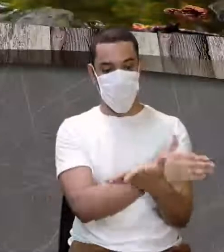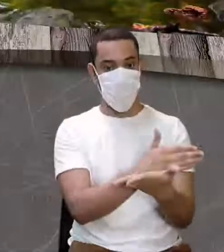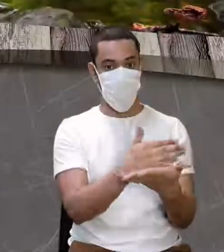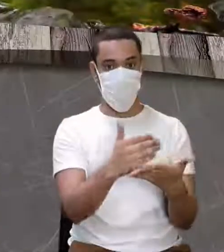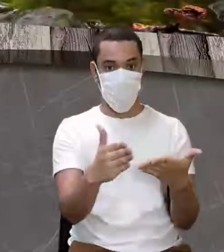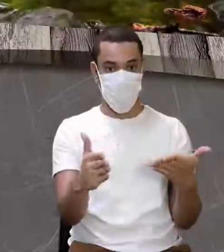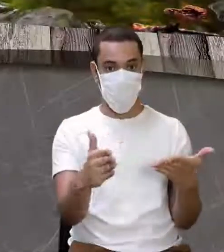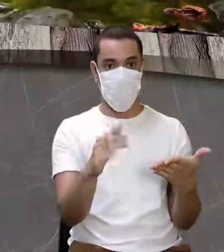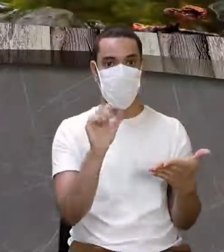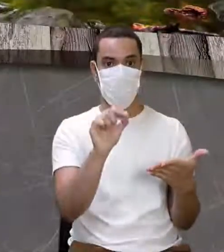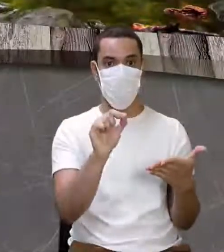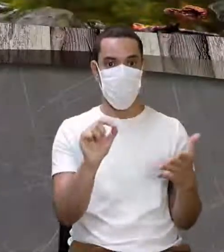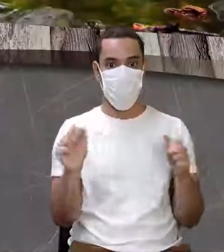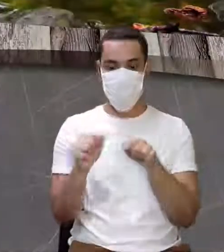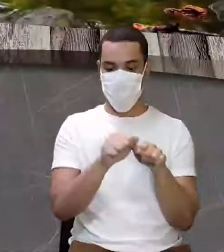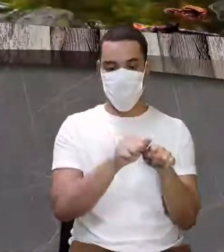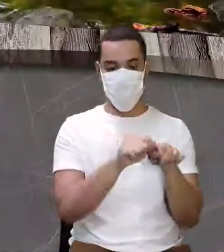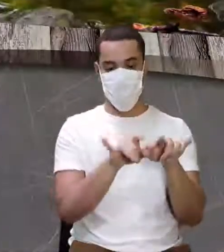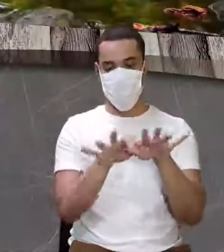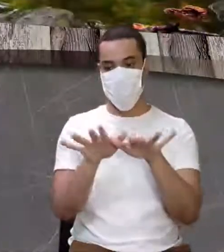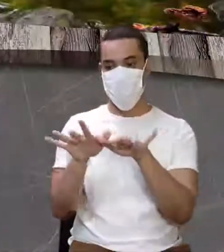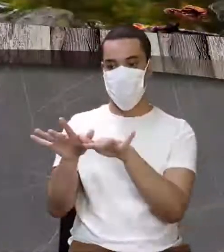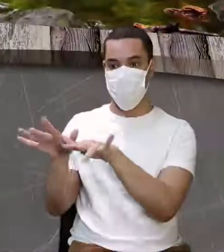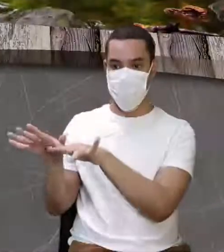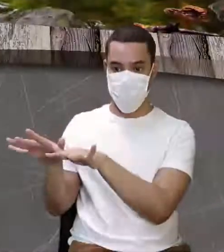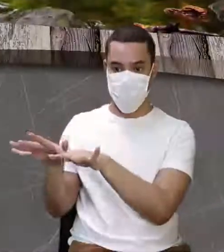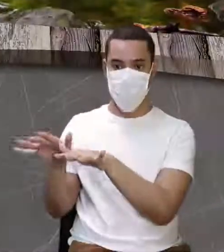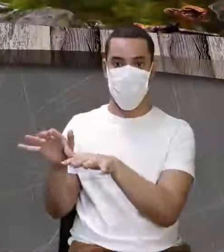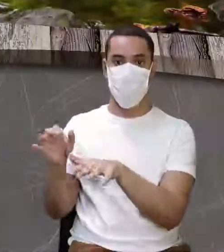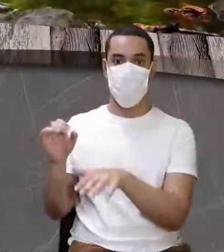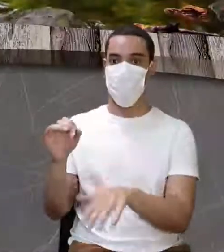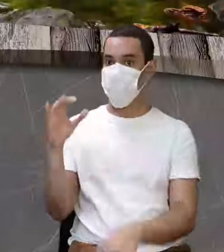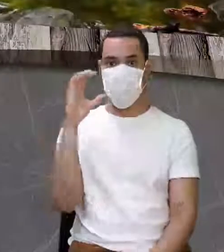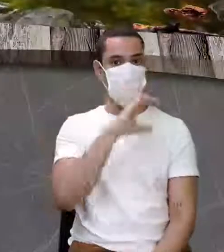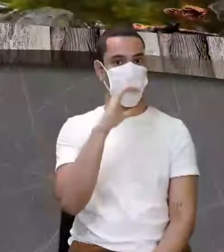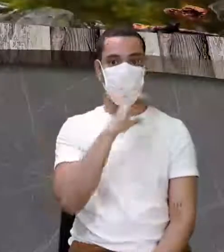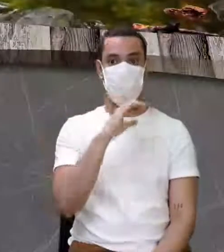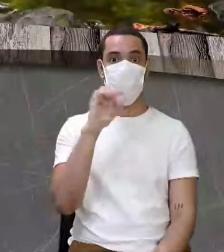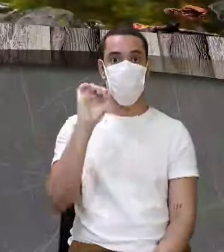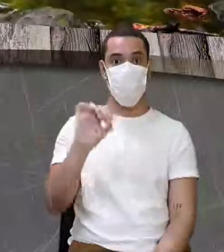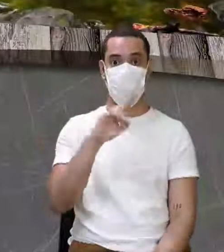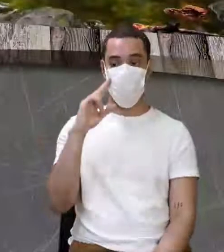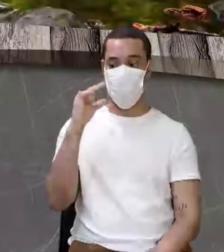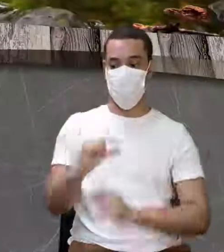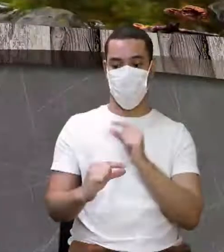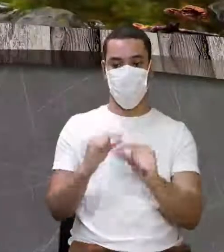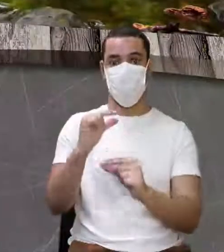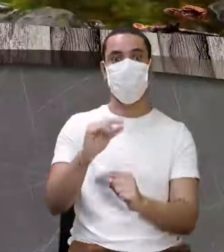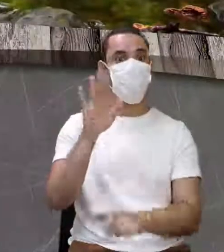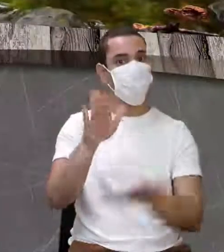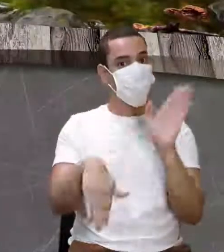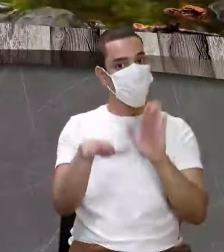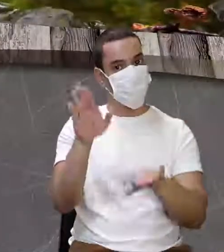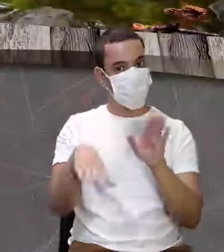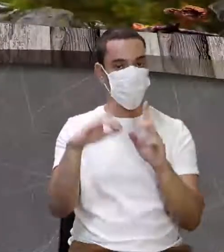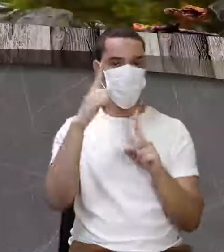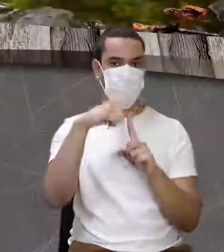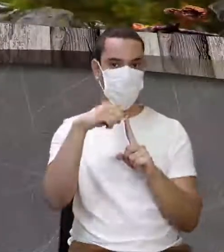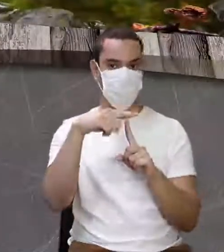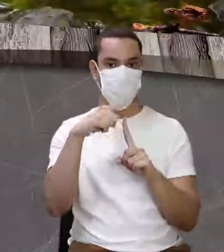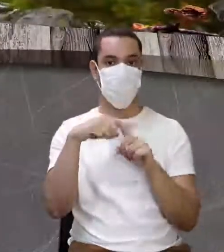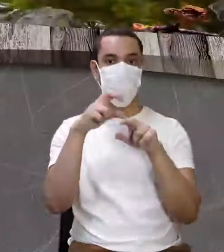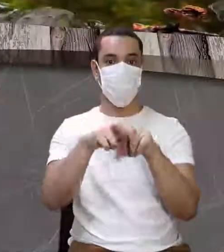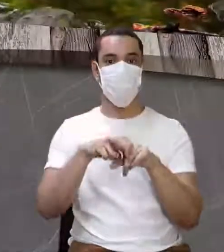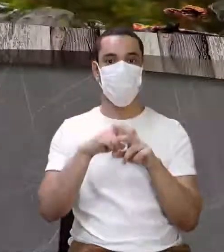a ocupar espaços diferentes, ou gradativamente ou repentinamente, depende do evento. E aí,